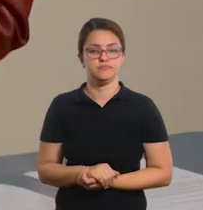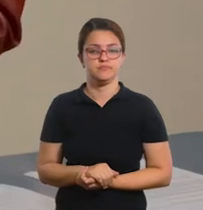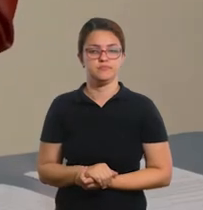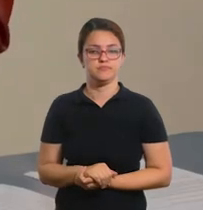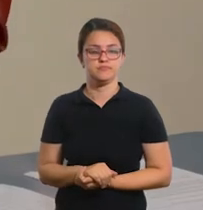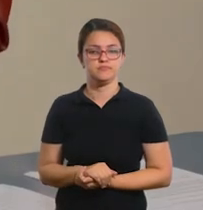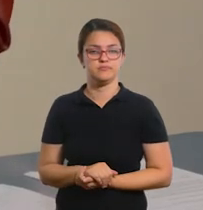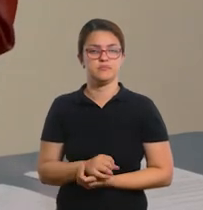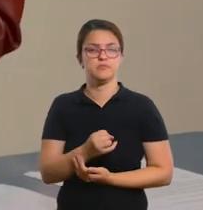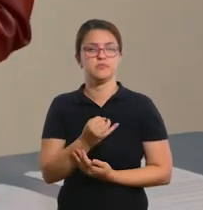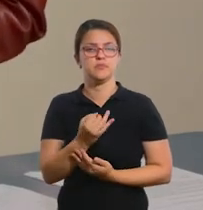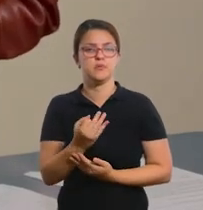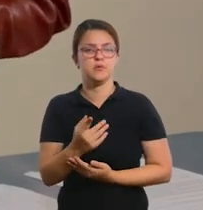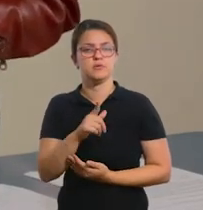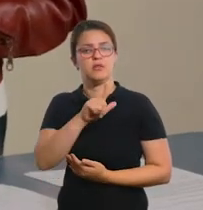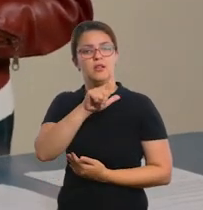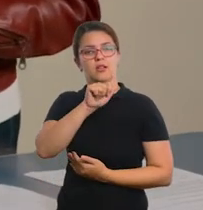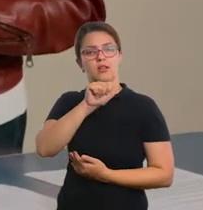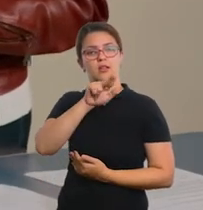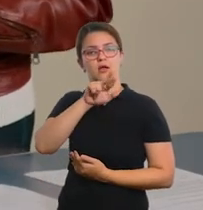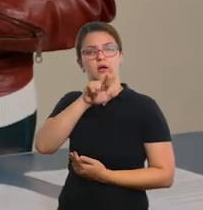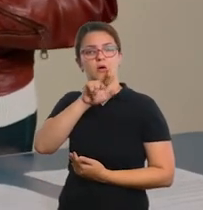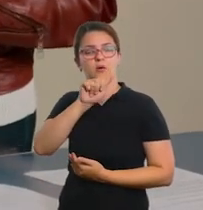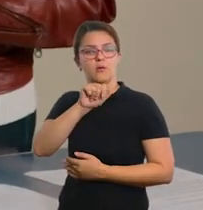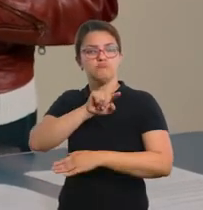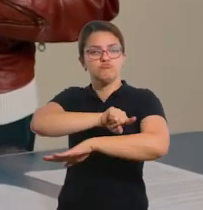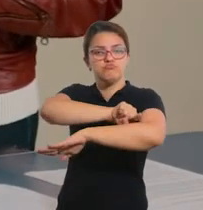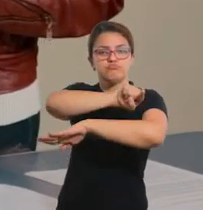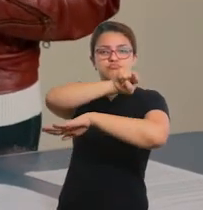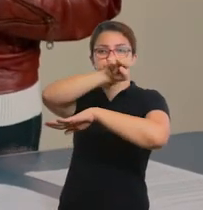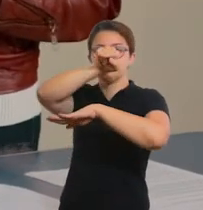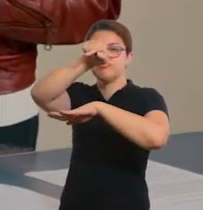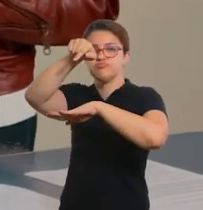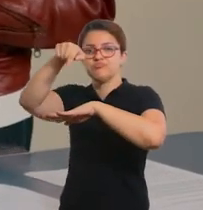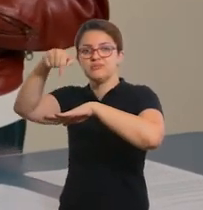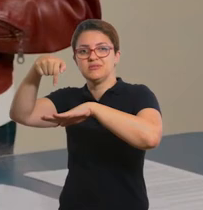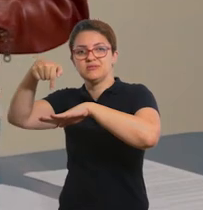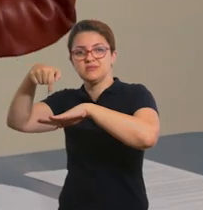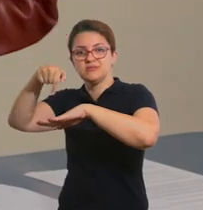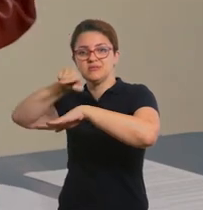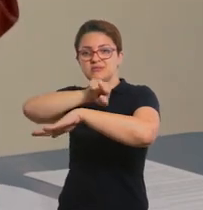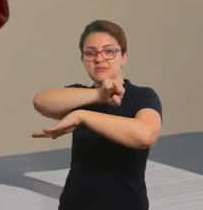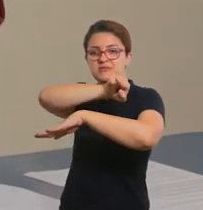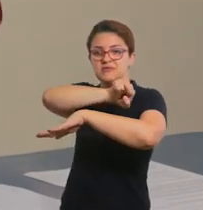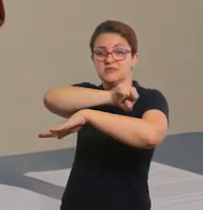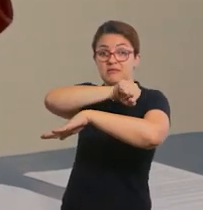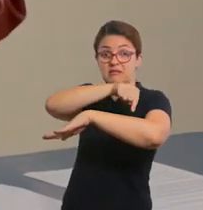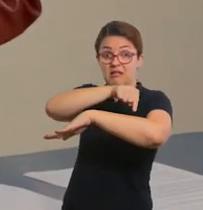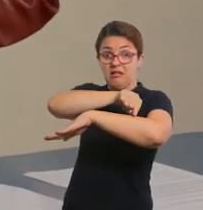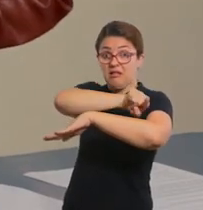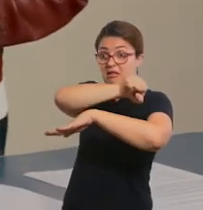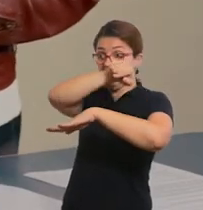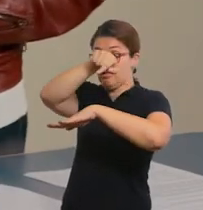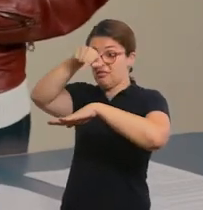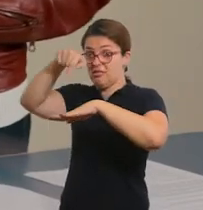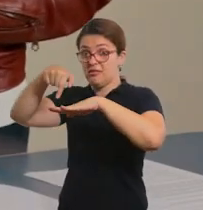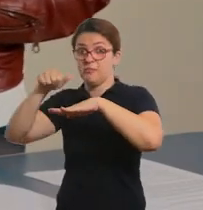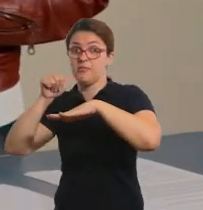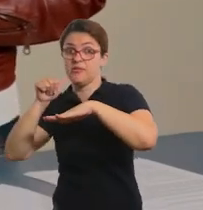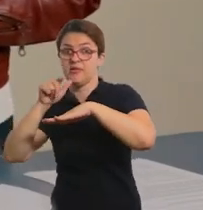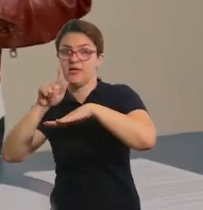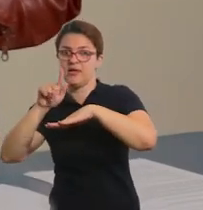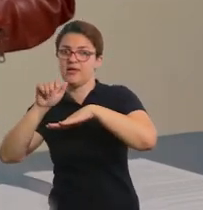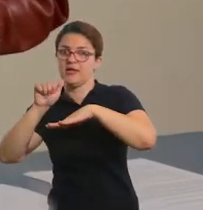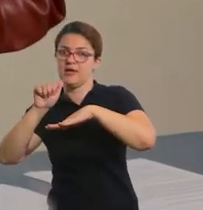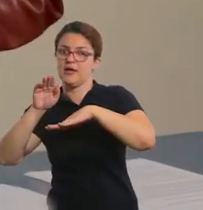quantas unidades Laura deve adicionar à sua posição para chegar onde está Gabriela? Então, olha só, saindo da Laura até a Gabriela,